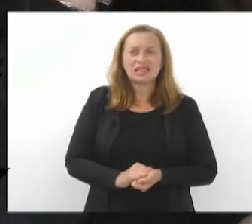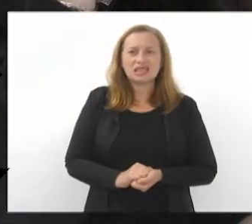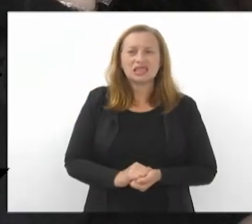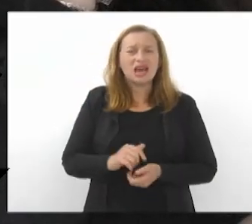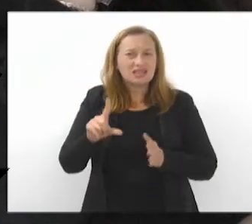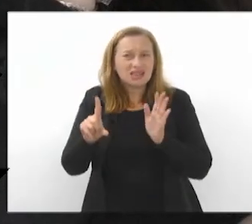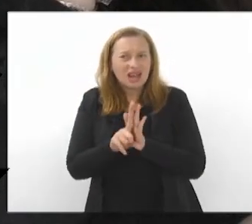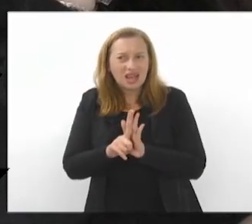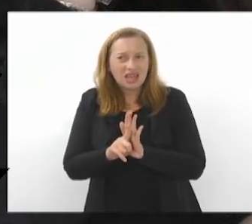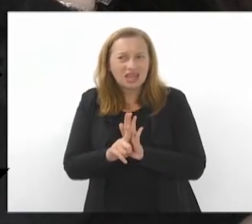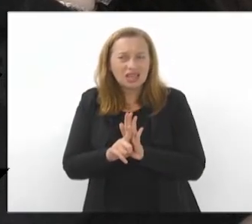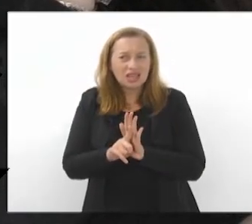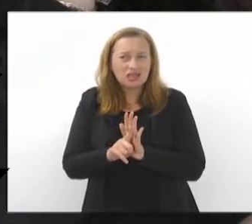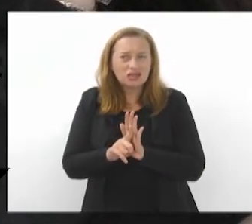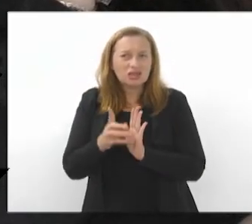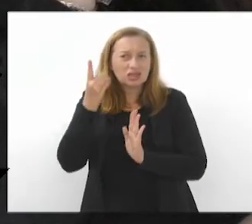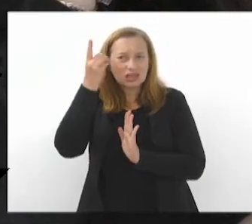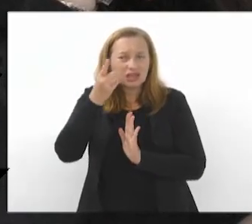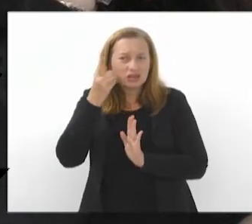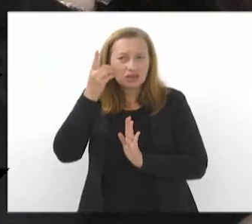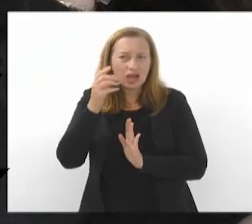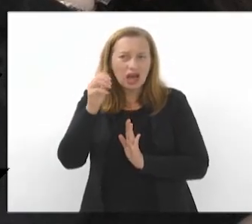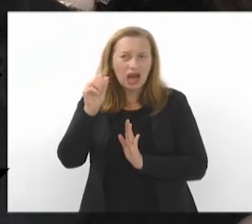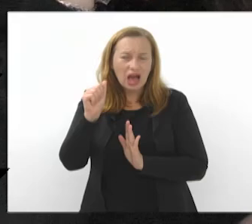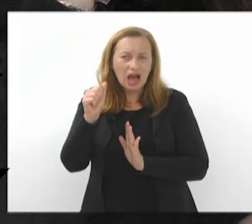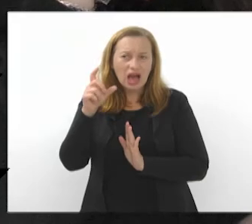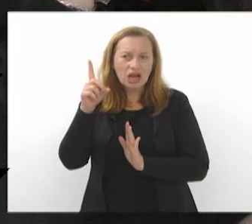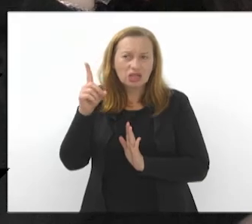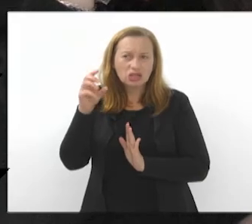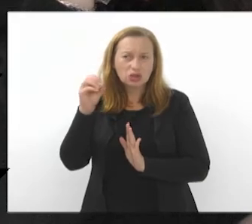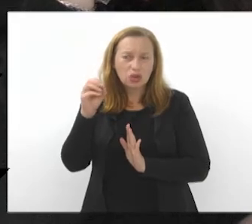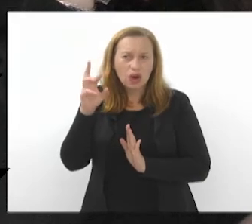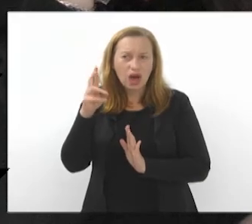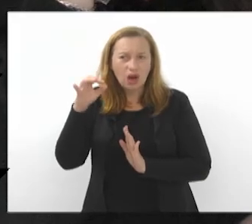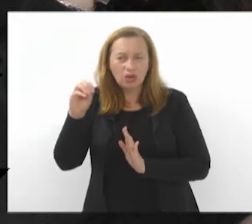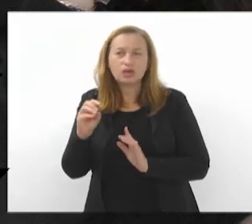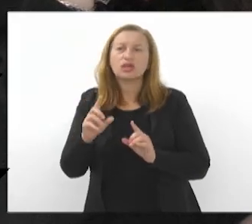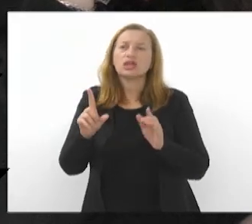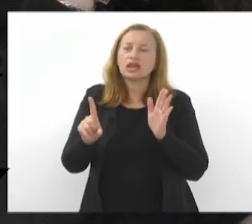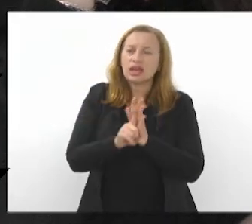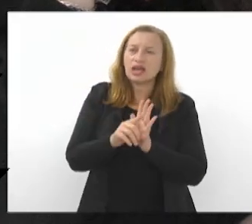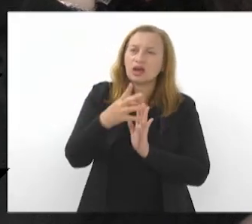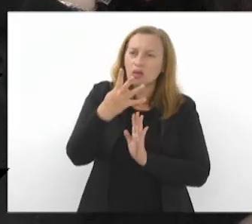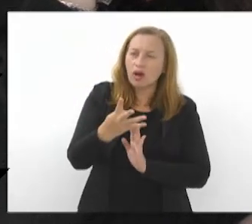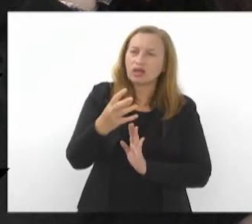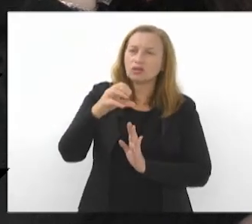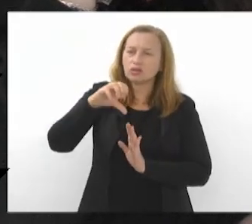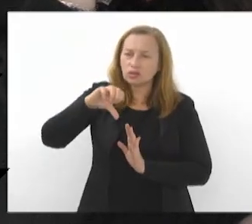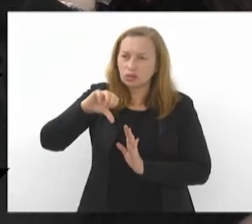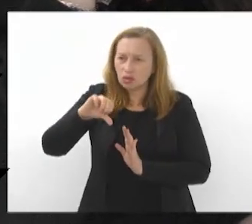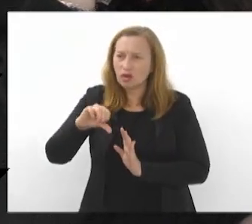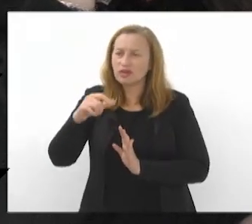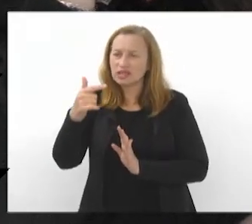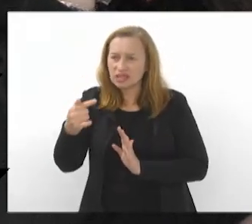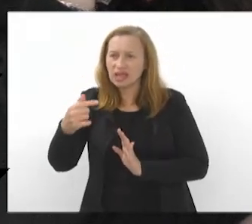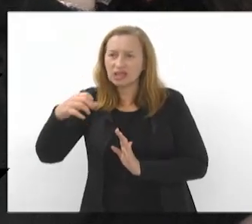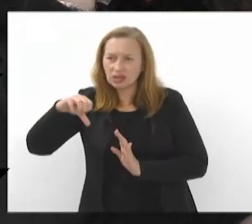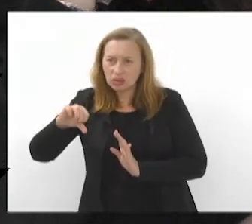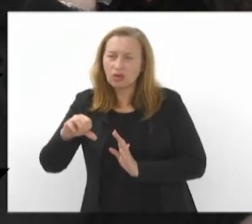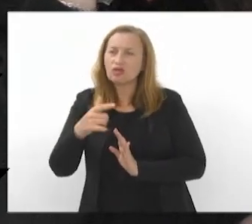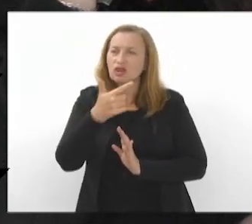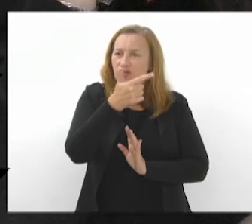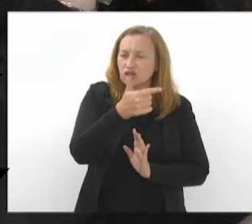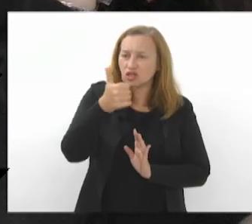essa lei foi de autoria do deputado Adroaldo. E a Lei 4972, de 21 de dezembro de